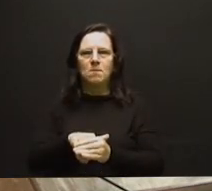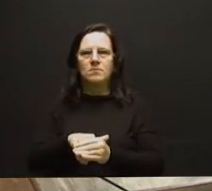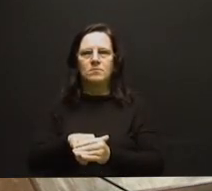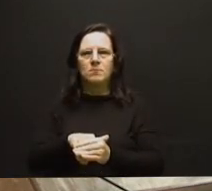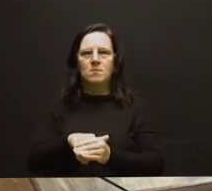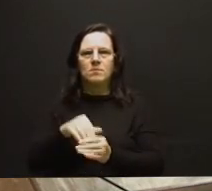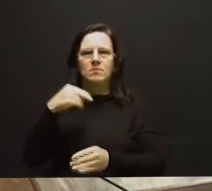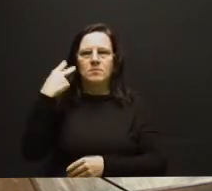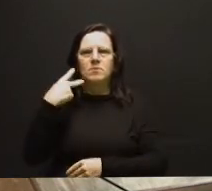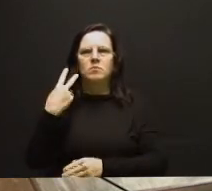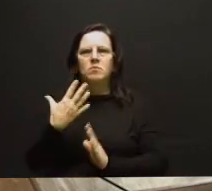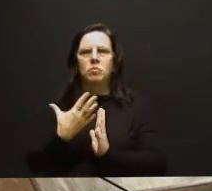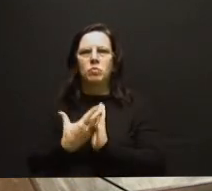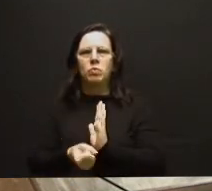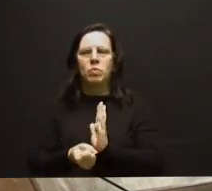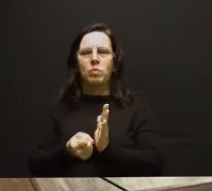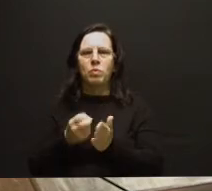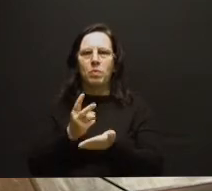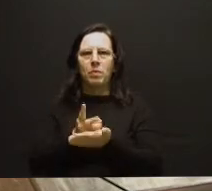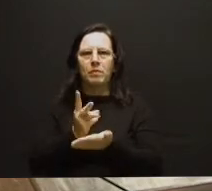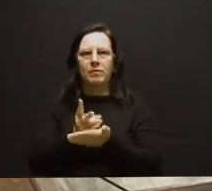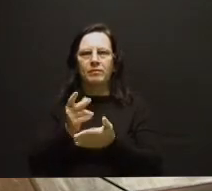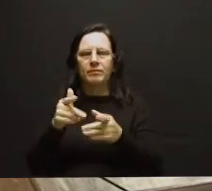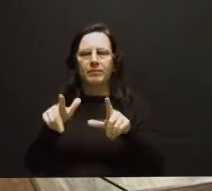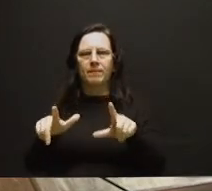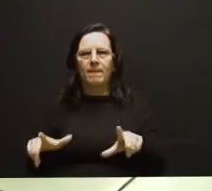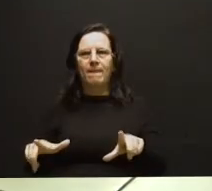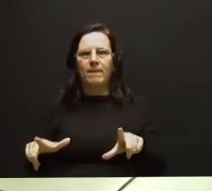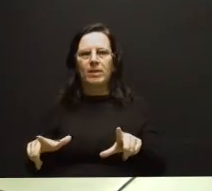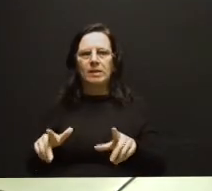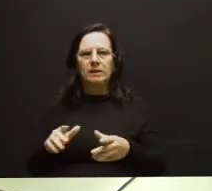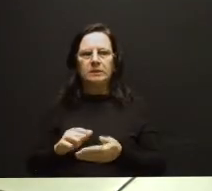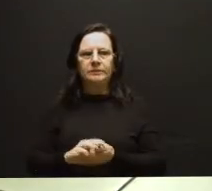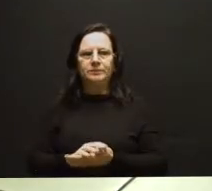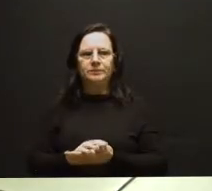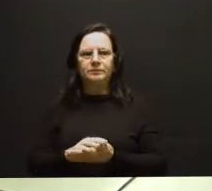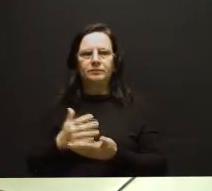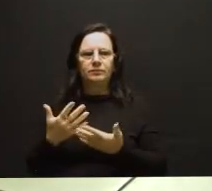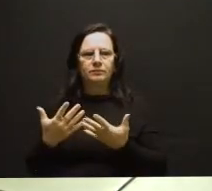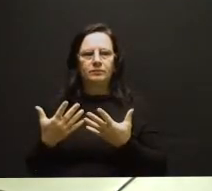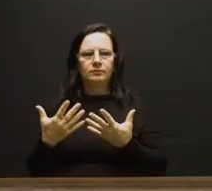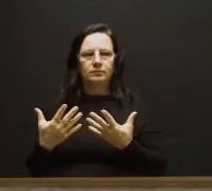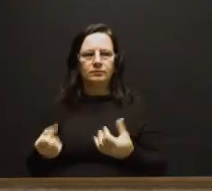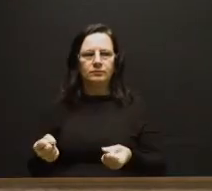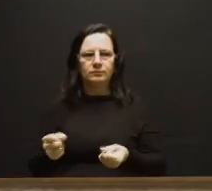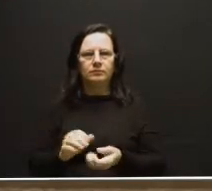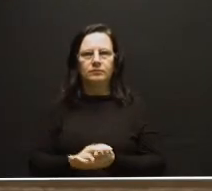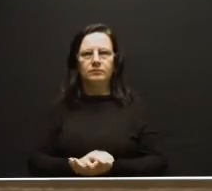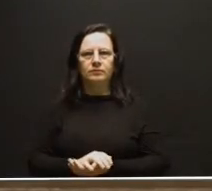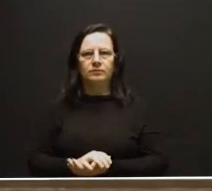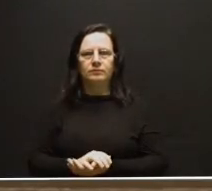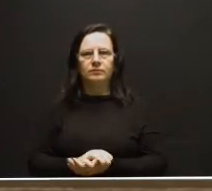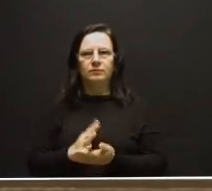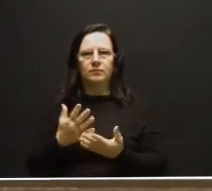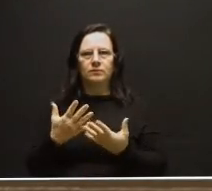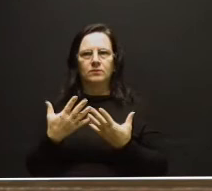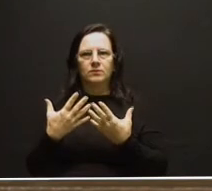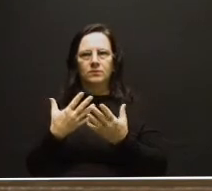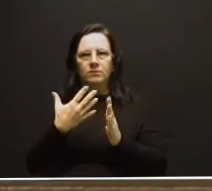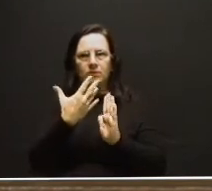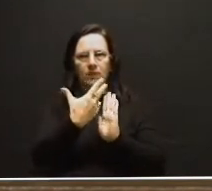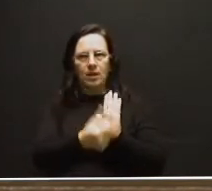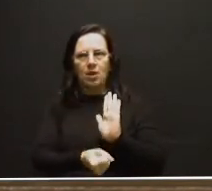os vereadores que forem pela aprovação permaneçam como se encontram aprovado está portanto